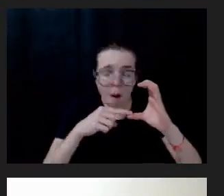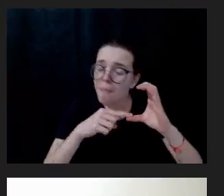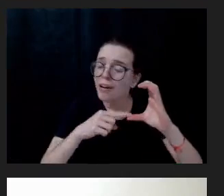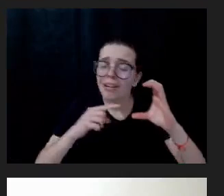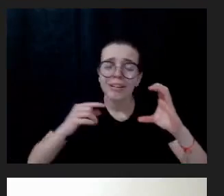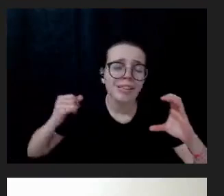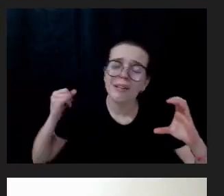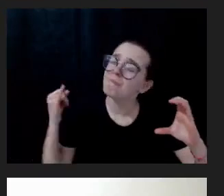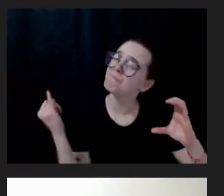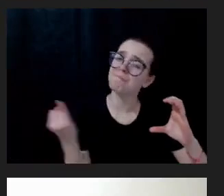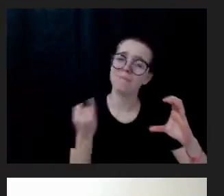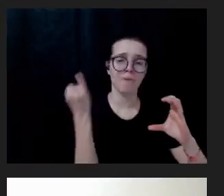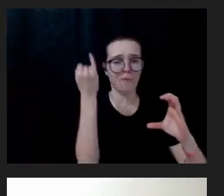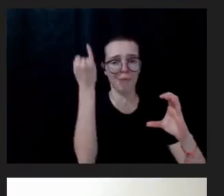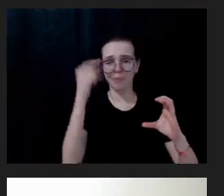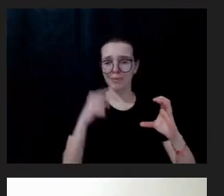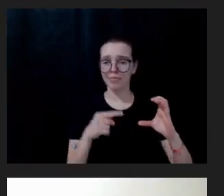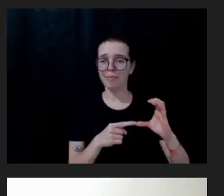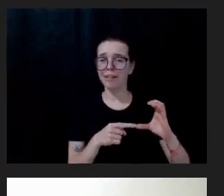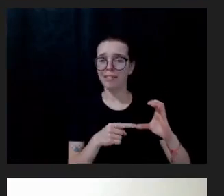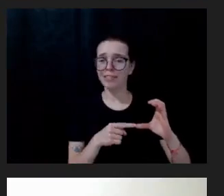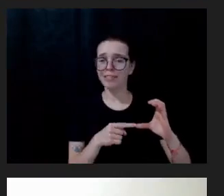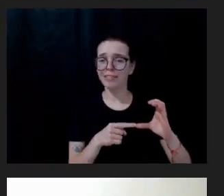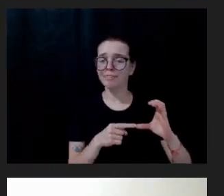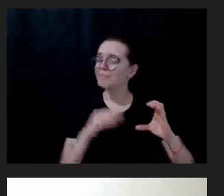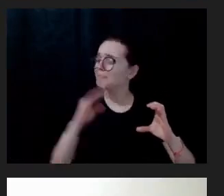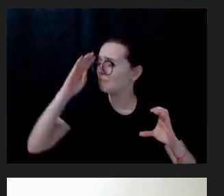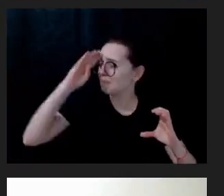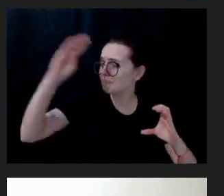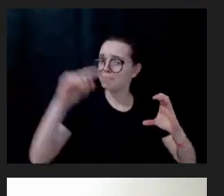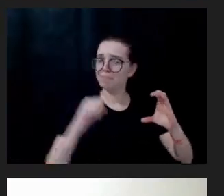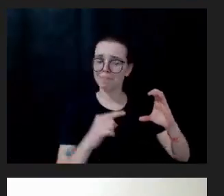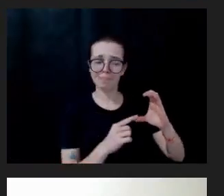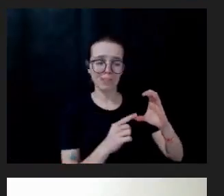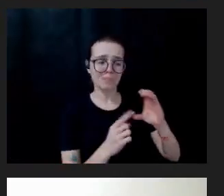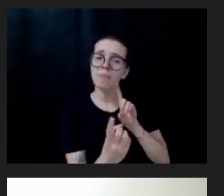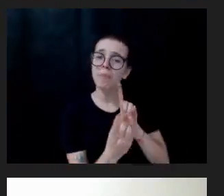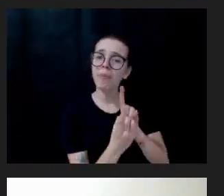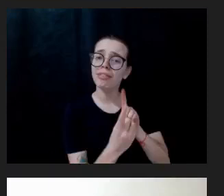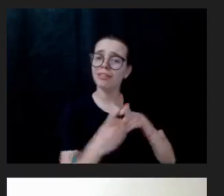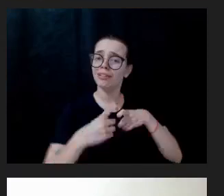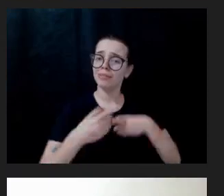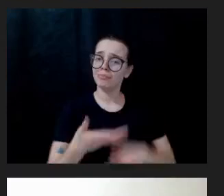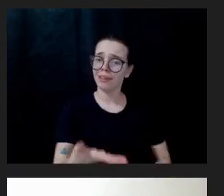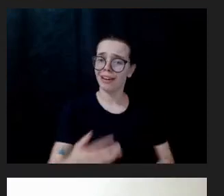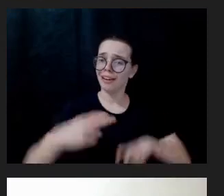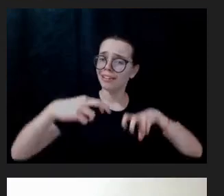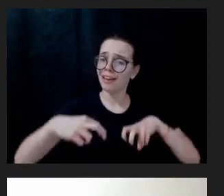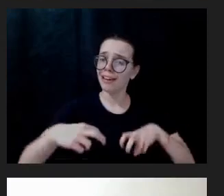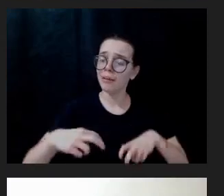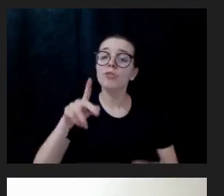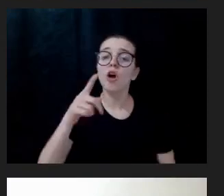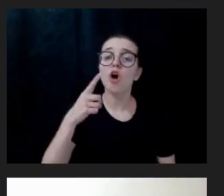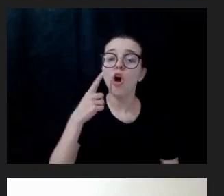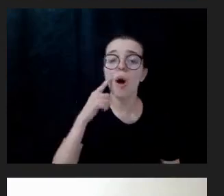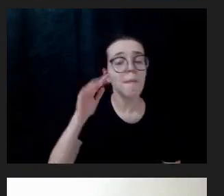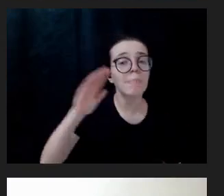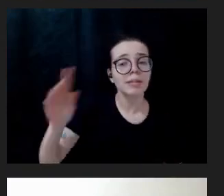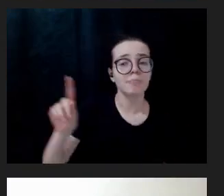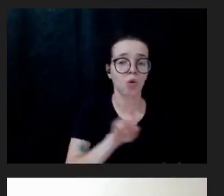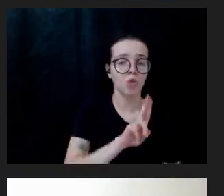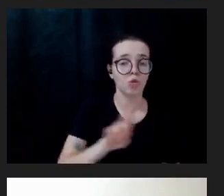A parte mais importante do atendimento médico se chama anamnese.